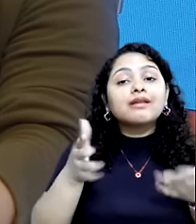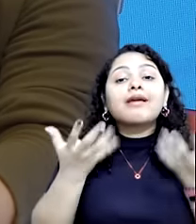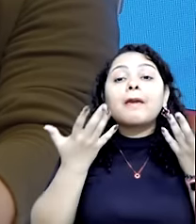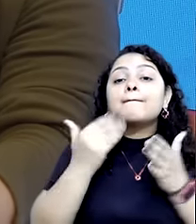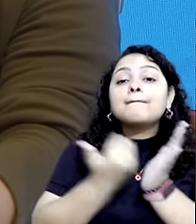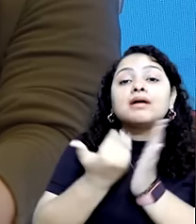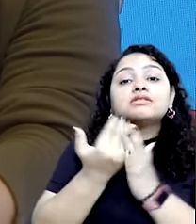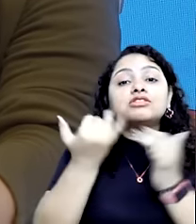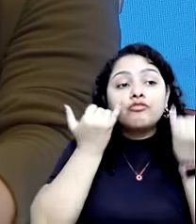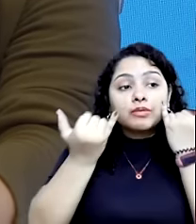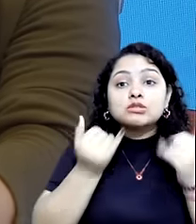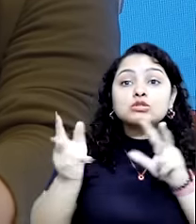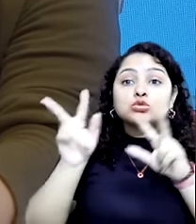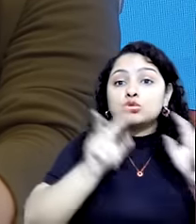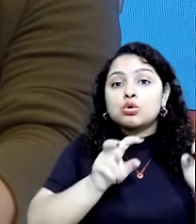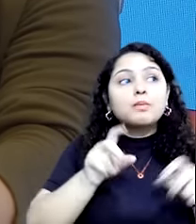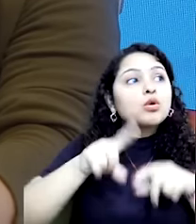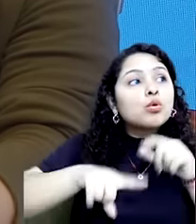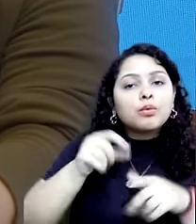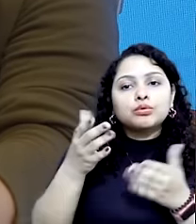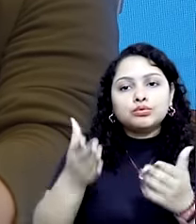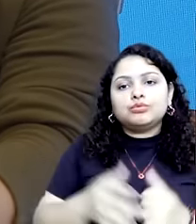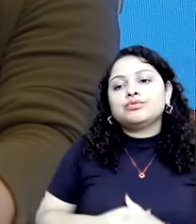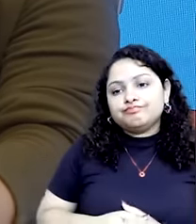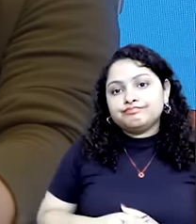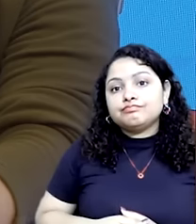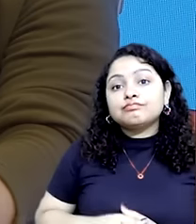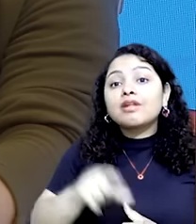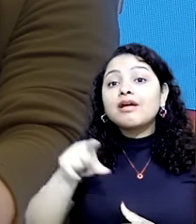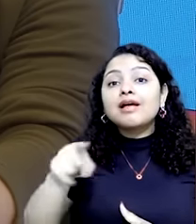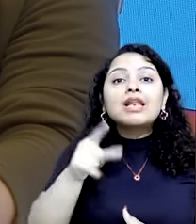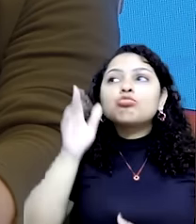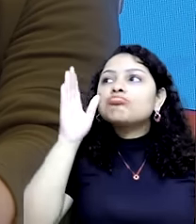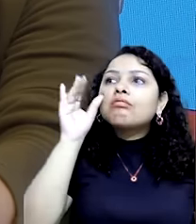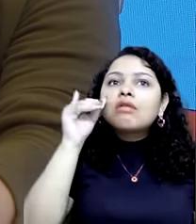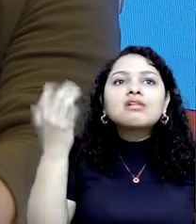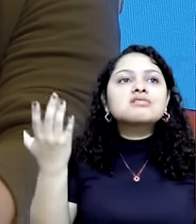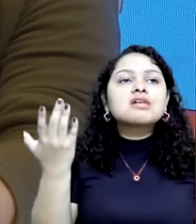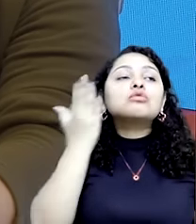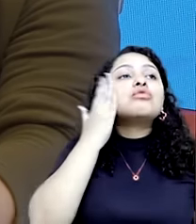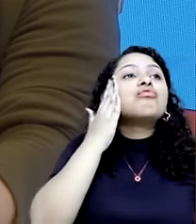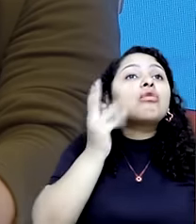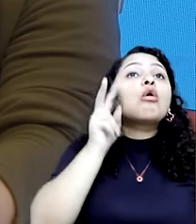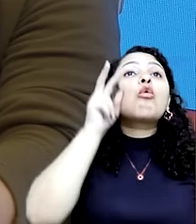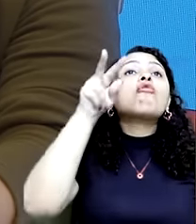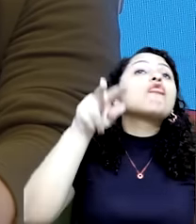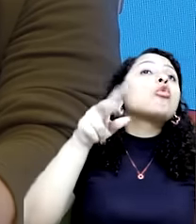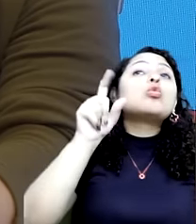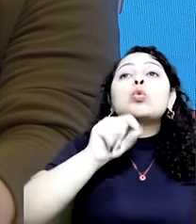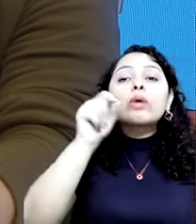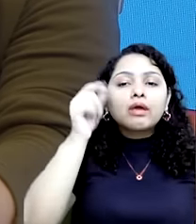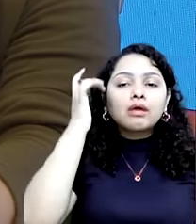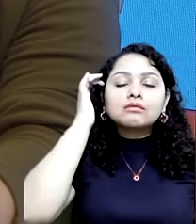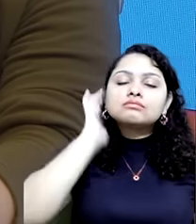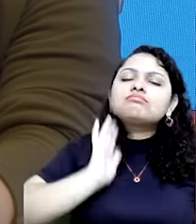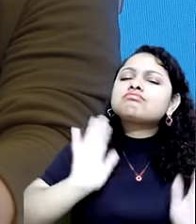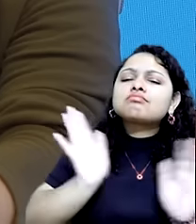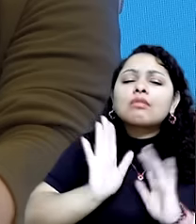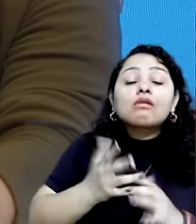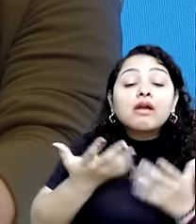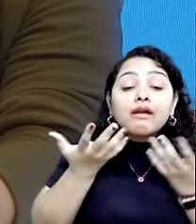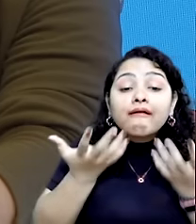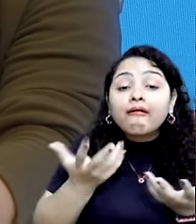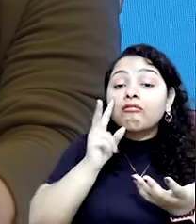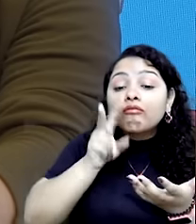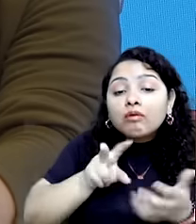informações realmente sobre o produto ele não tá interessado em ai vamos ver como é que eu uso isso aqui não ele tá interessado no produto